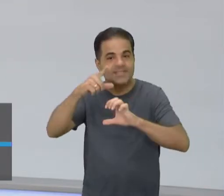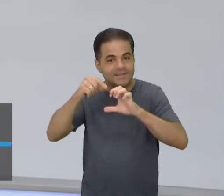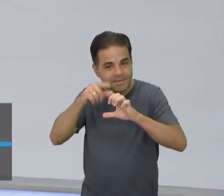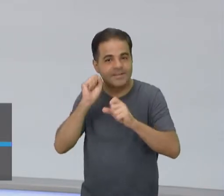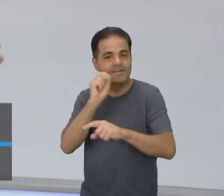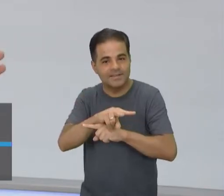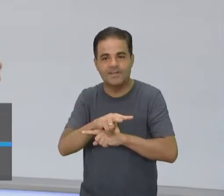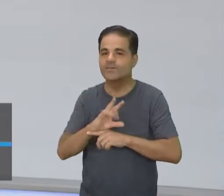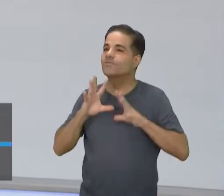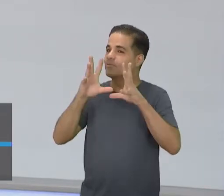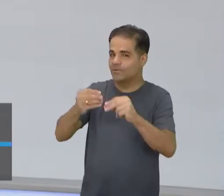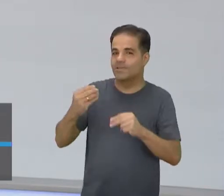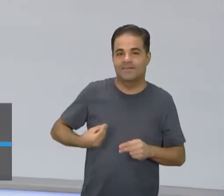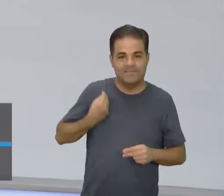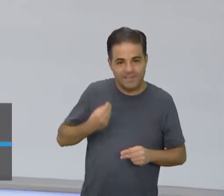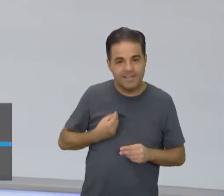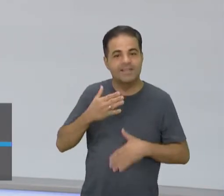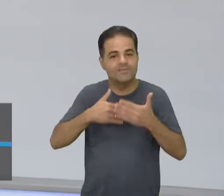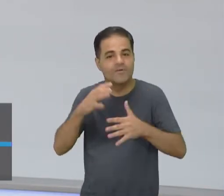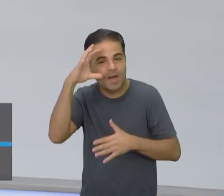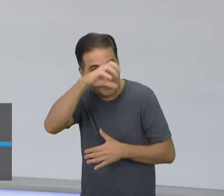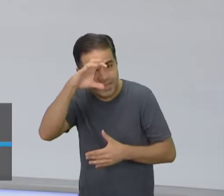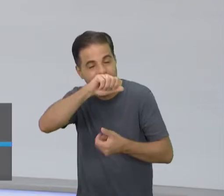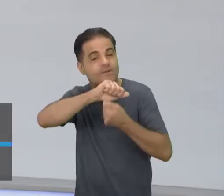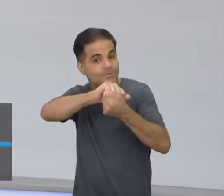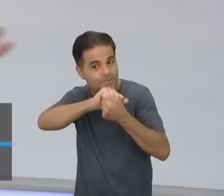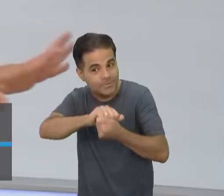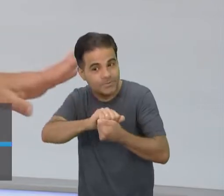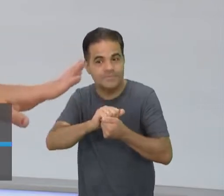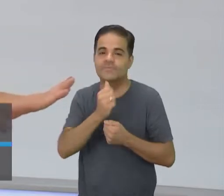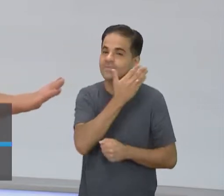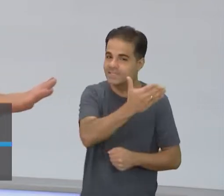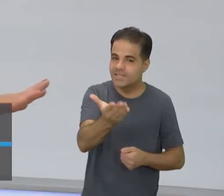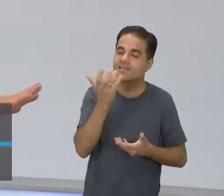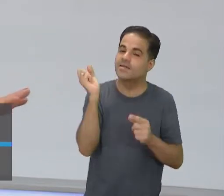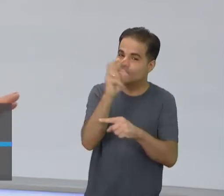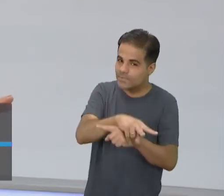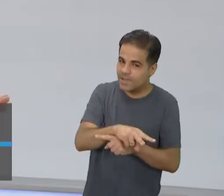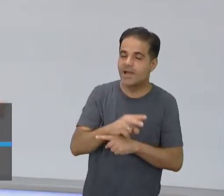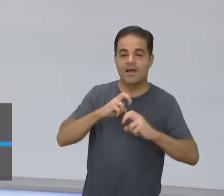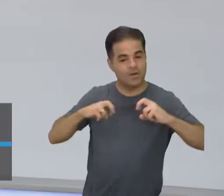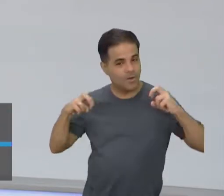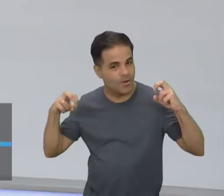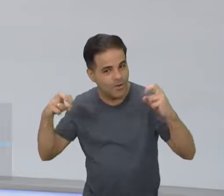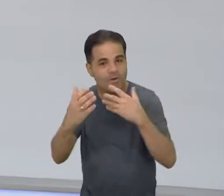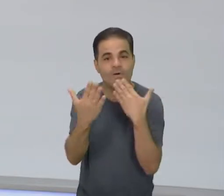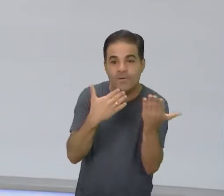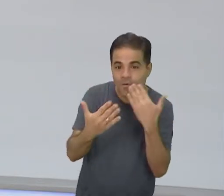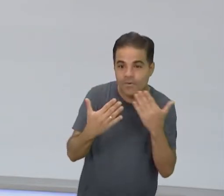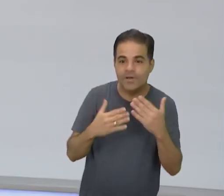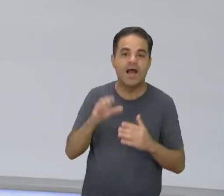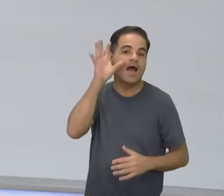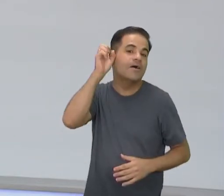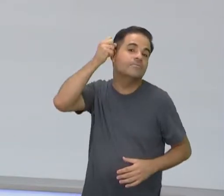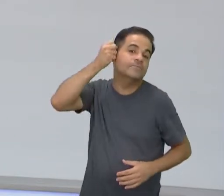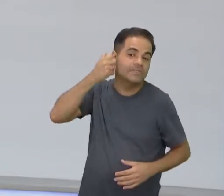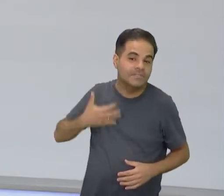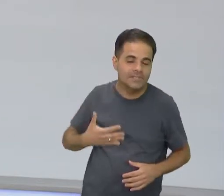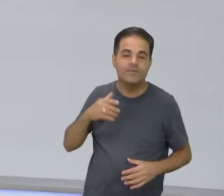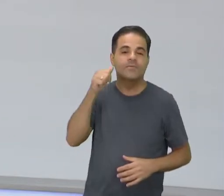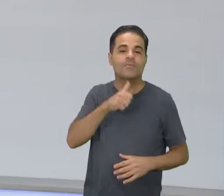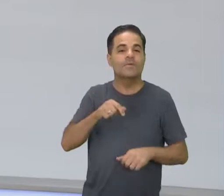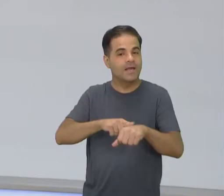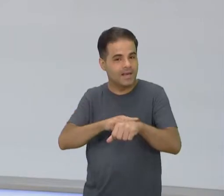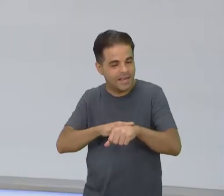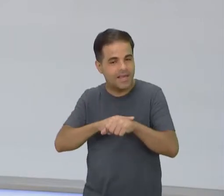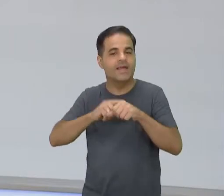Acho que para toda a vida. Então, eu estou aprendendo junto com vocês e quero participar dessa roda de conversa. Legal. Vou fazer minha audiodescrição. Eu sou uma mulher